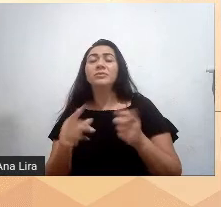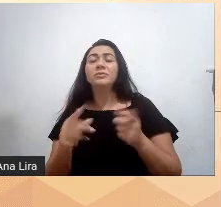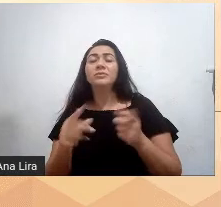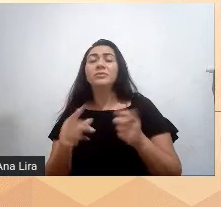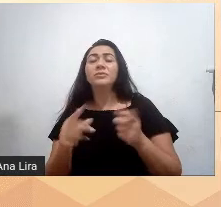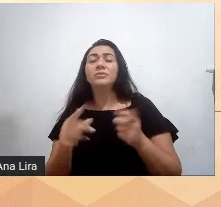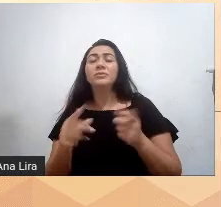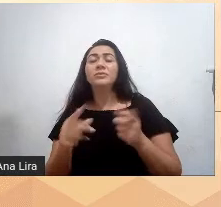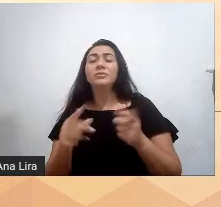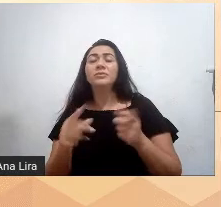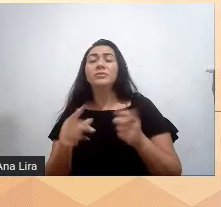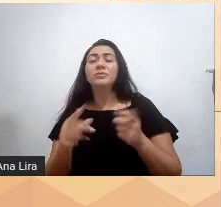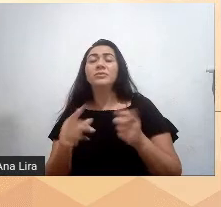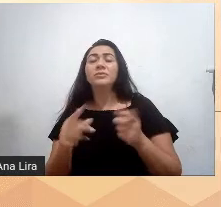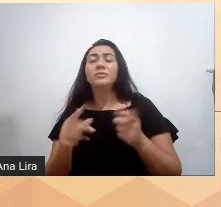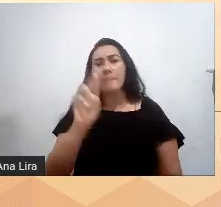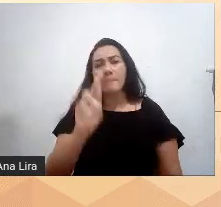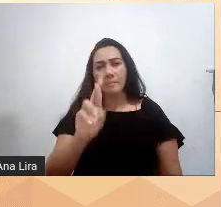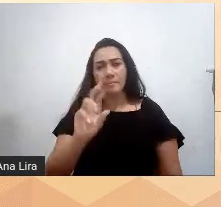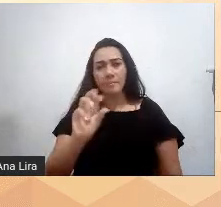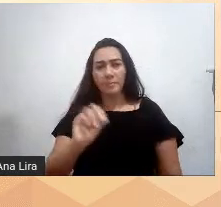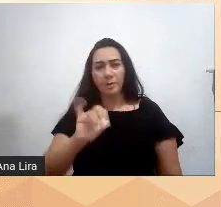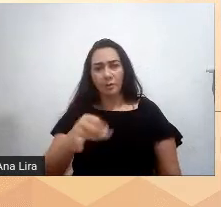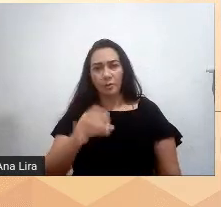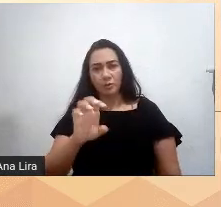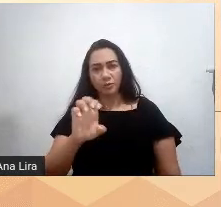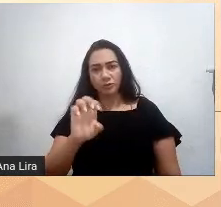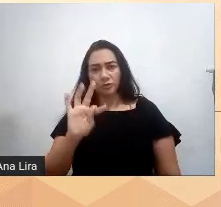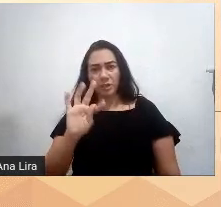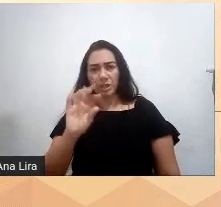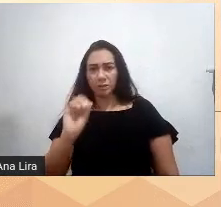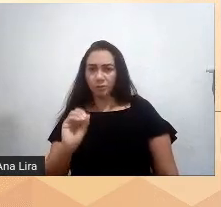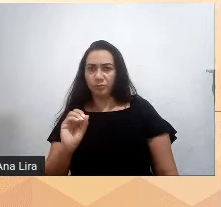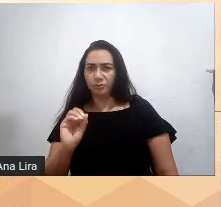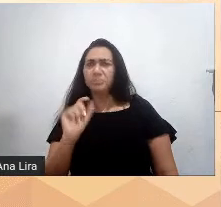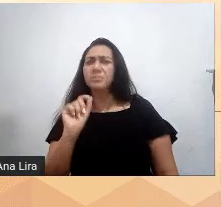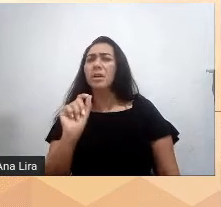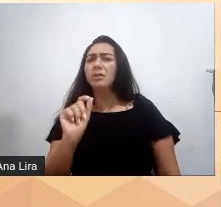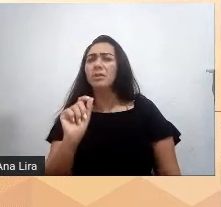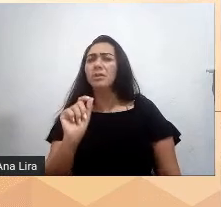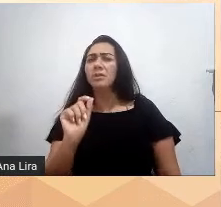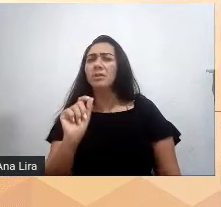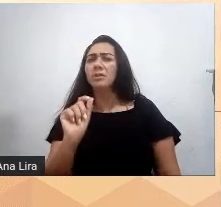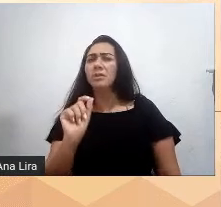empreendido para criar um produto, serviço ou resultado exclusivo. Nada mais é